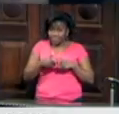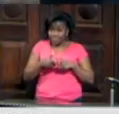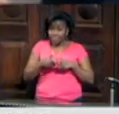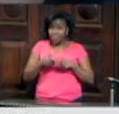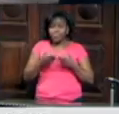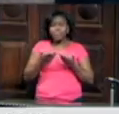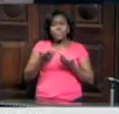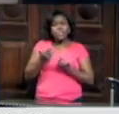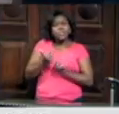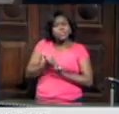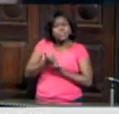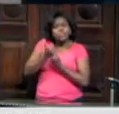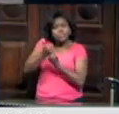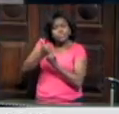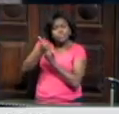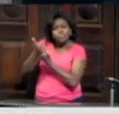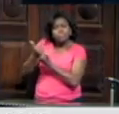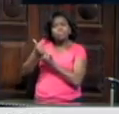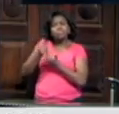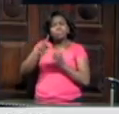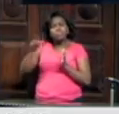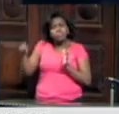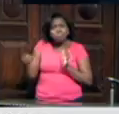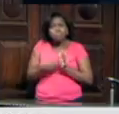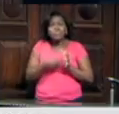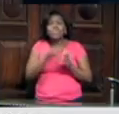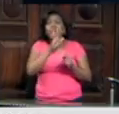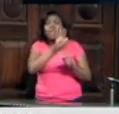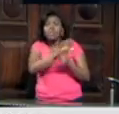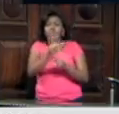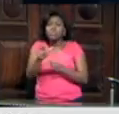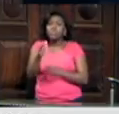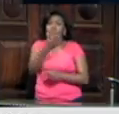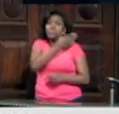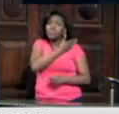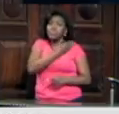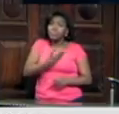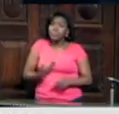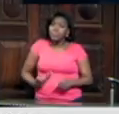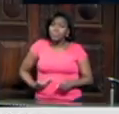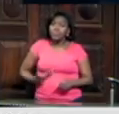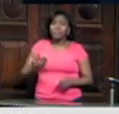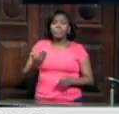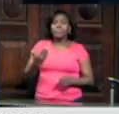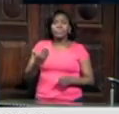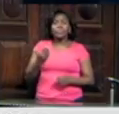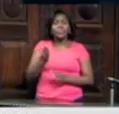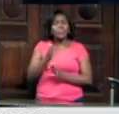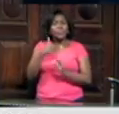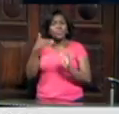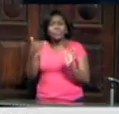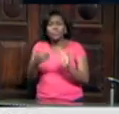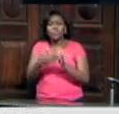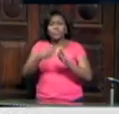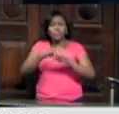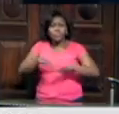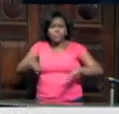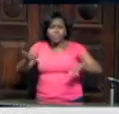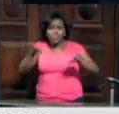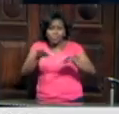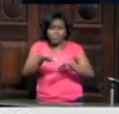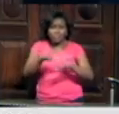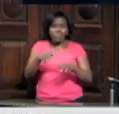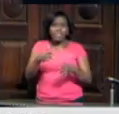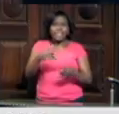de auxiliar o governo em tudo quanto se destinasse ao cuidado